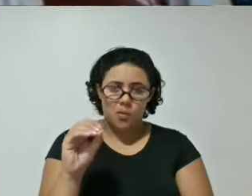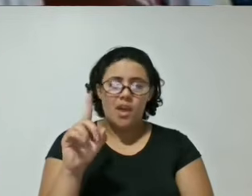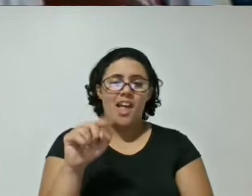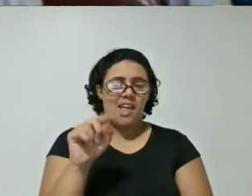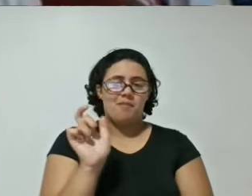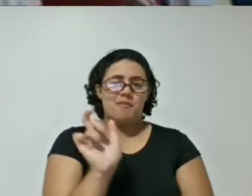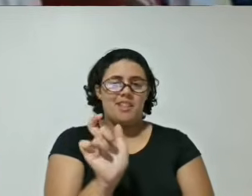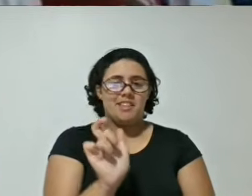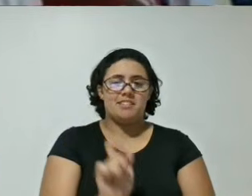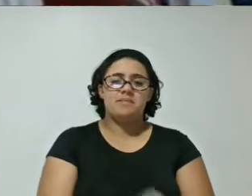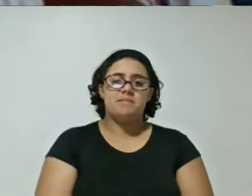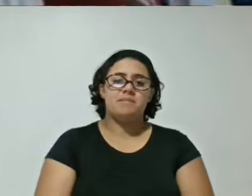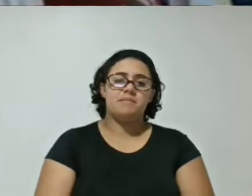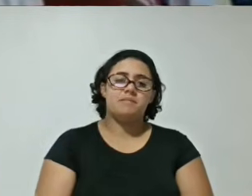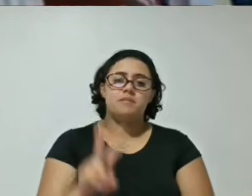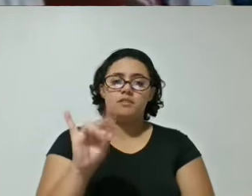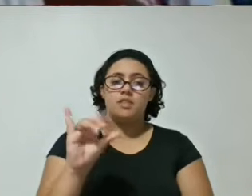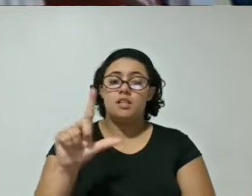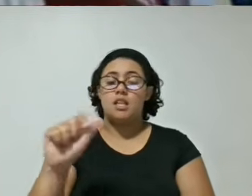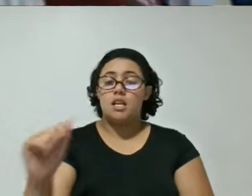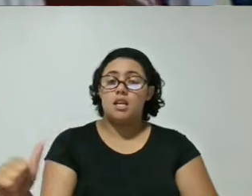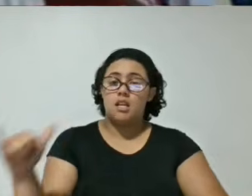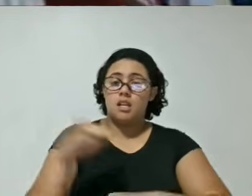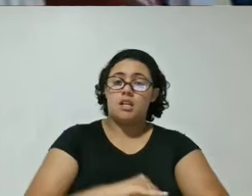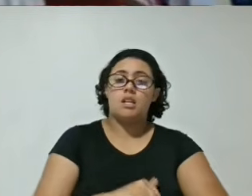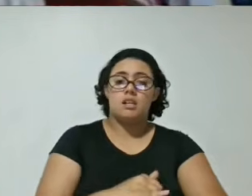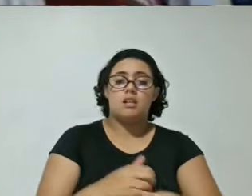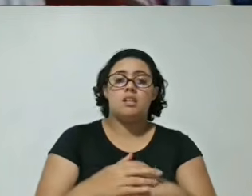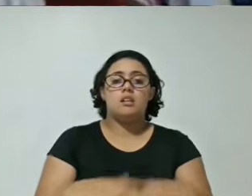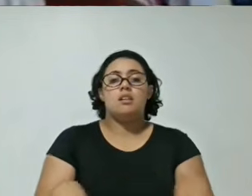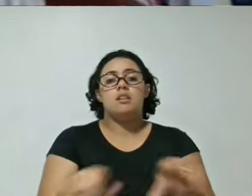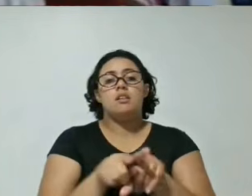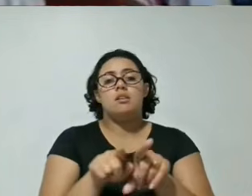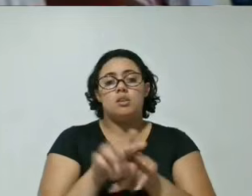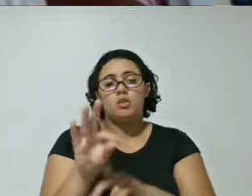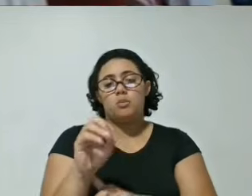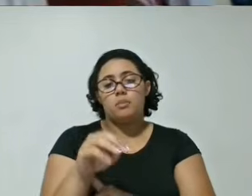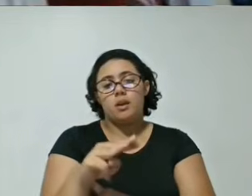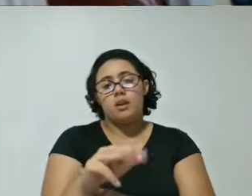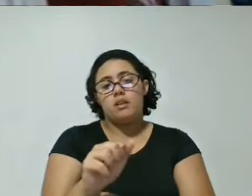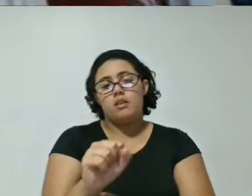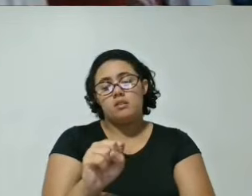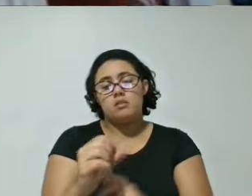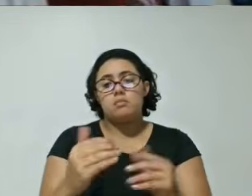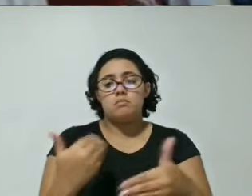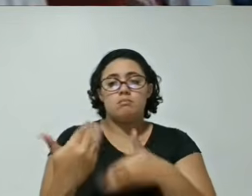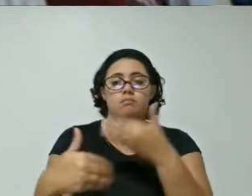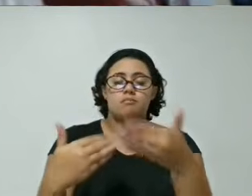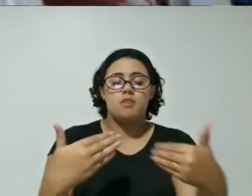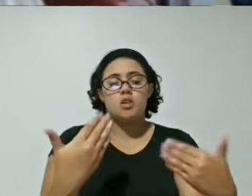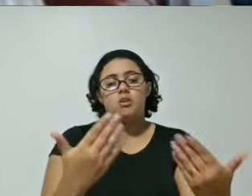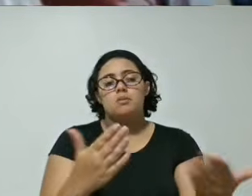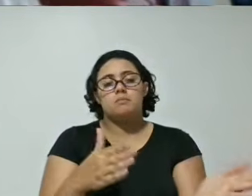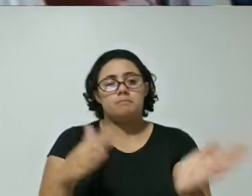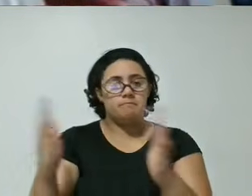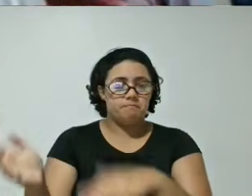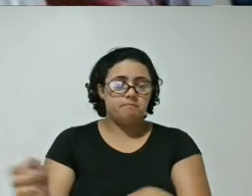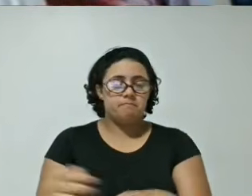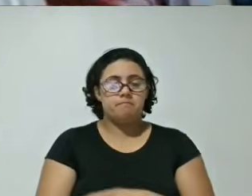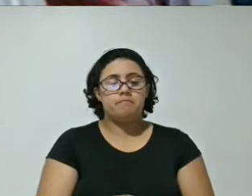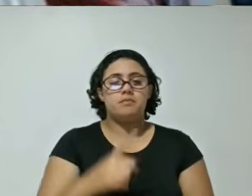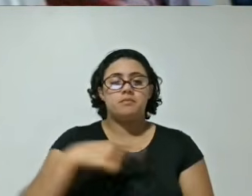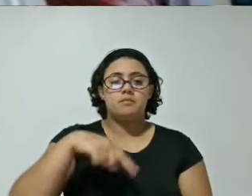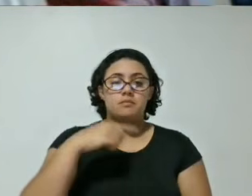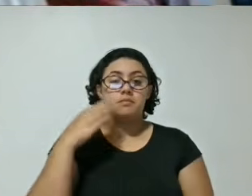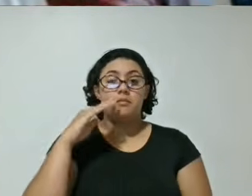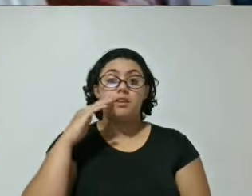Né, e a Vila Aeroporto e a Vila São Tomás também estavam passando por esse processo. E a gente entendeu, era um